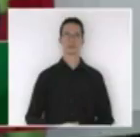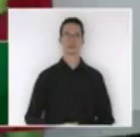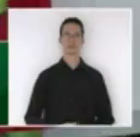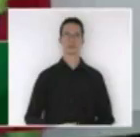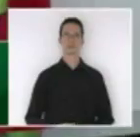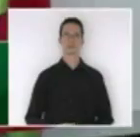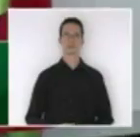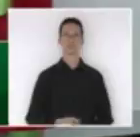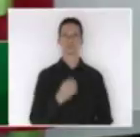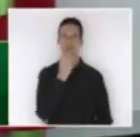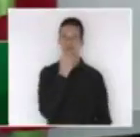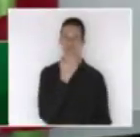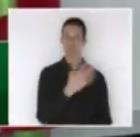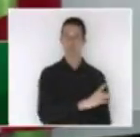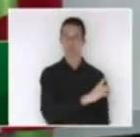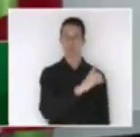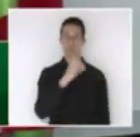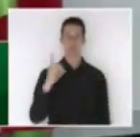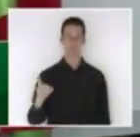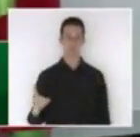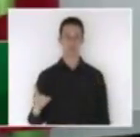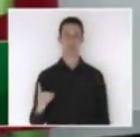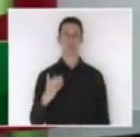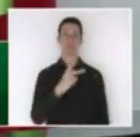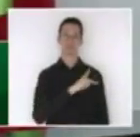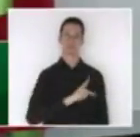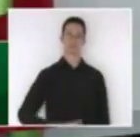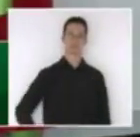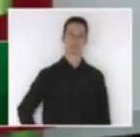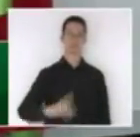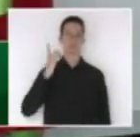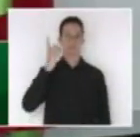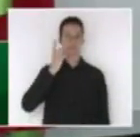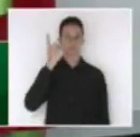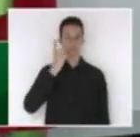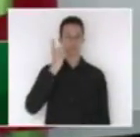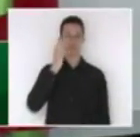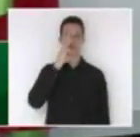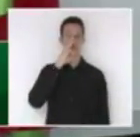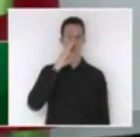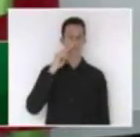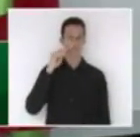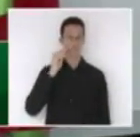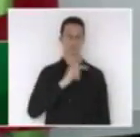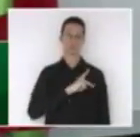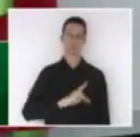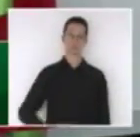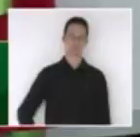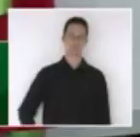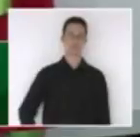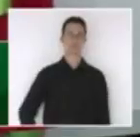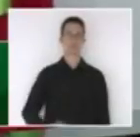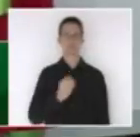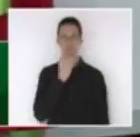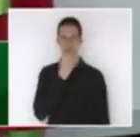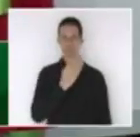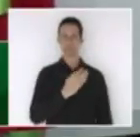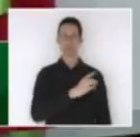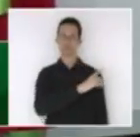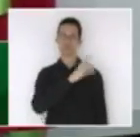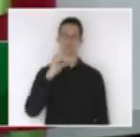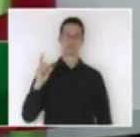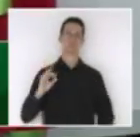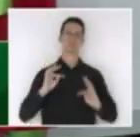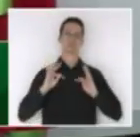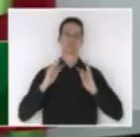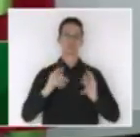Meu muito bom dia, senhor presidente, deputado Mário Marcondes, que preside esta sessão. Meu bom dia a todos os